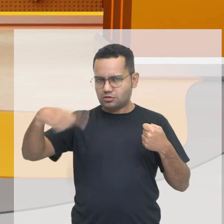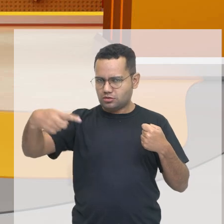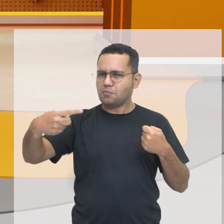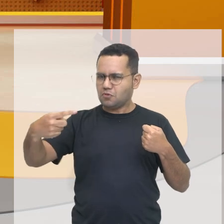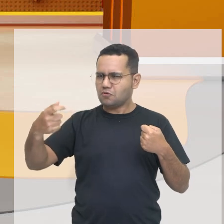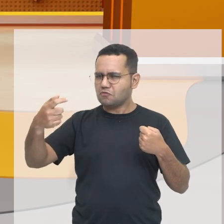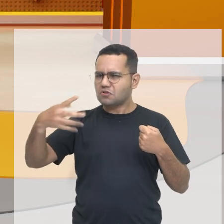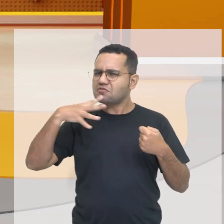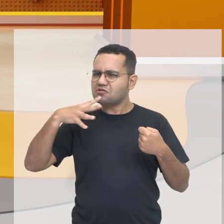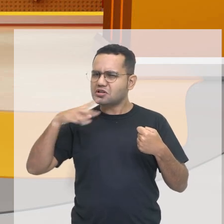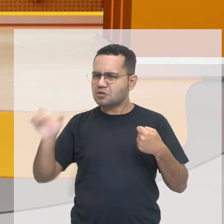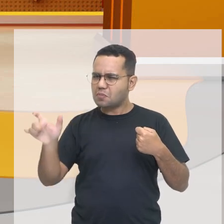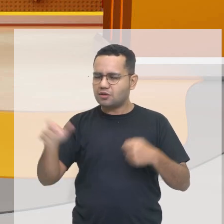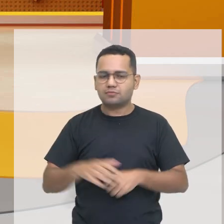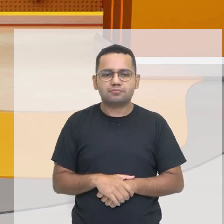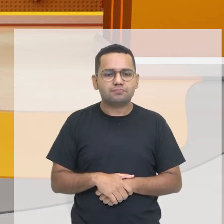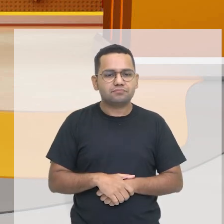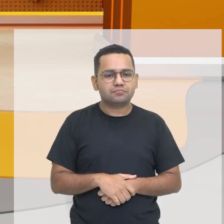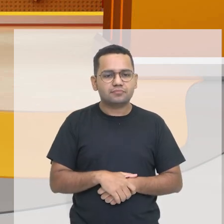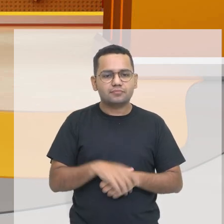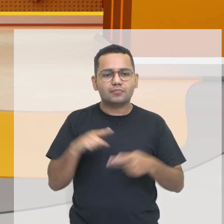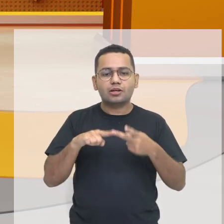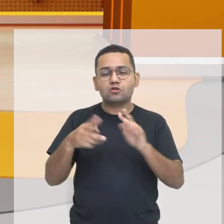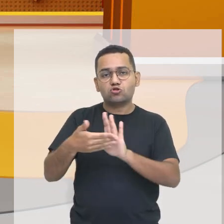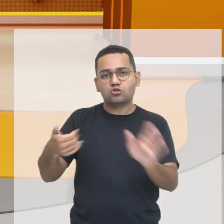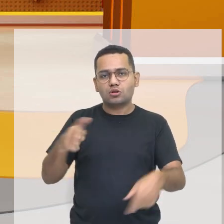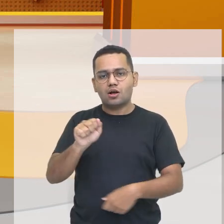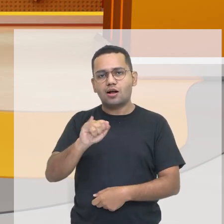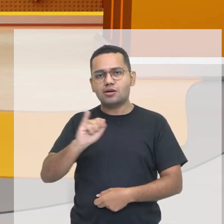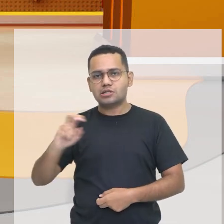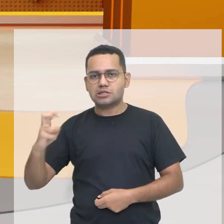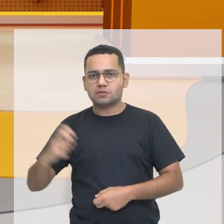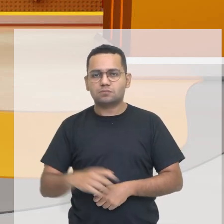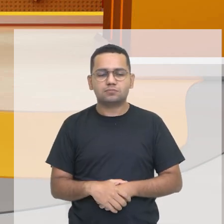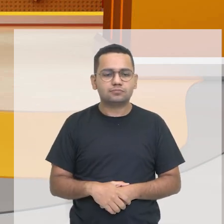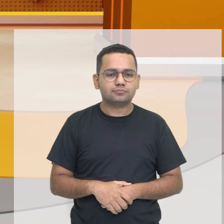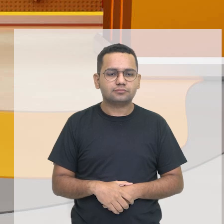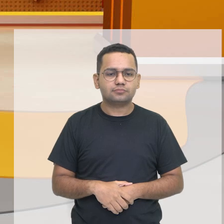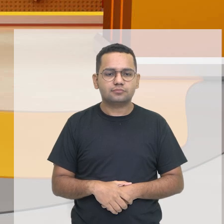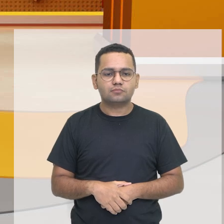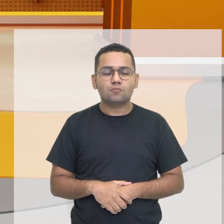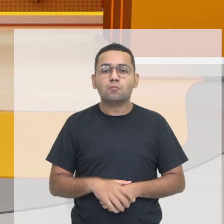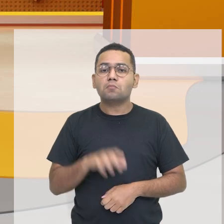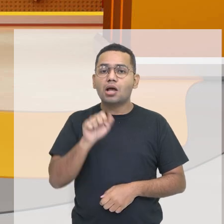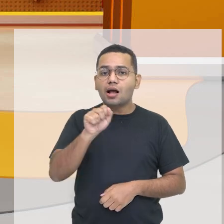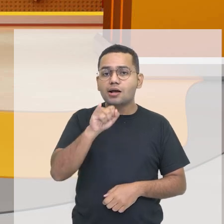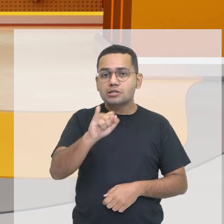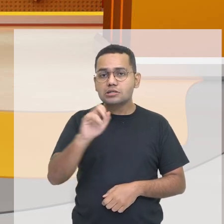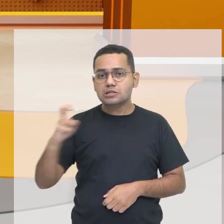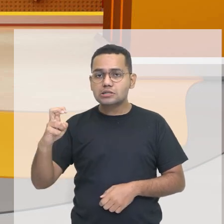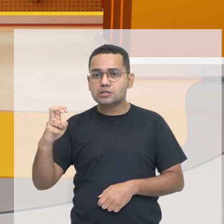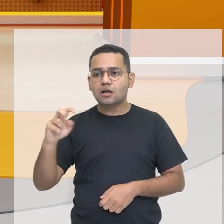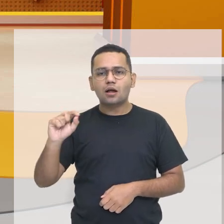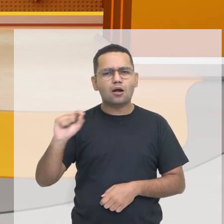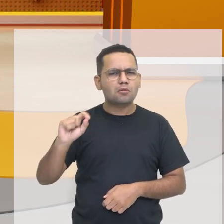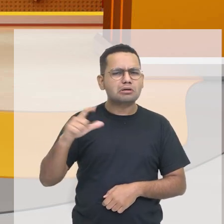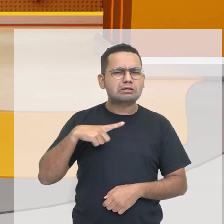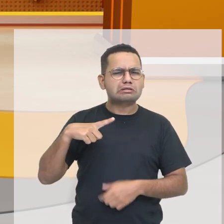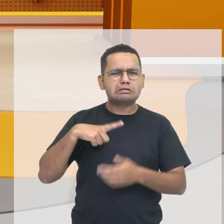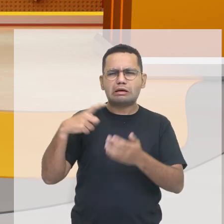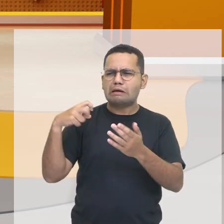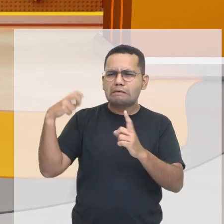foi distensão, tá? Revoga o AI-5, ou seja, esse ato institucional em que pregava ali a